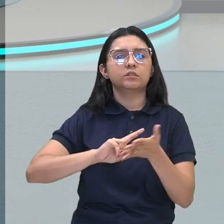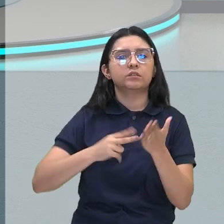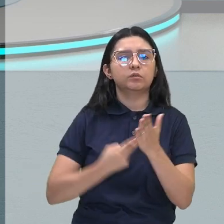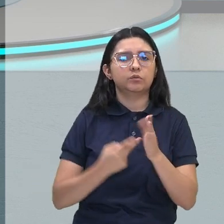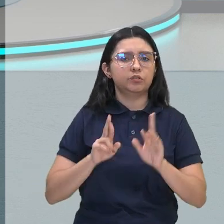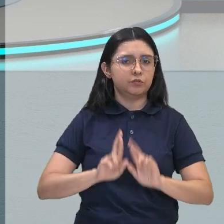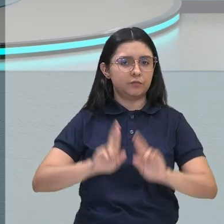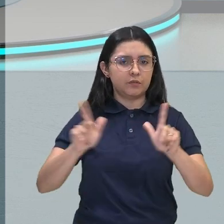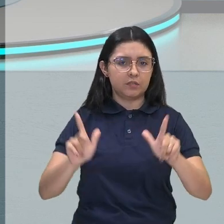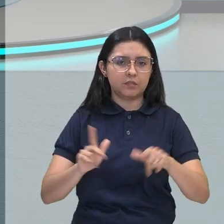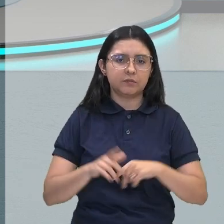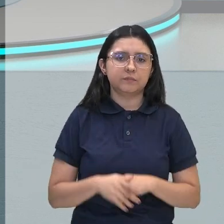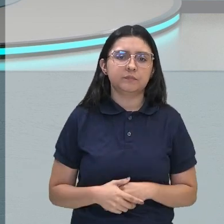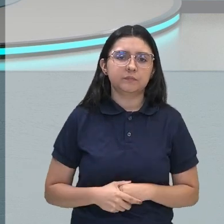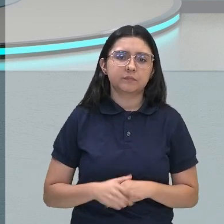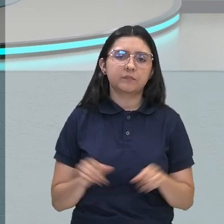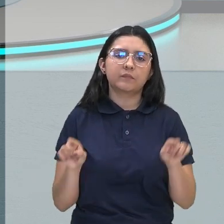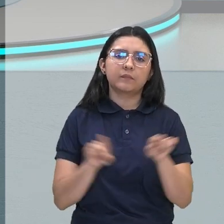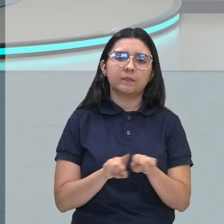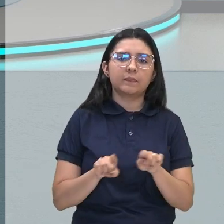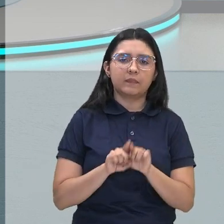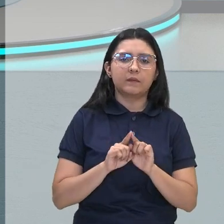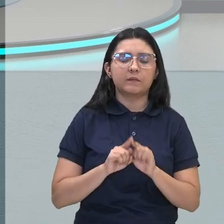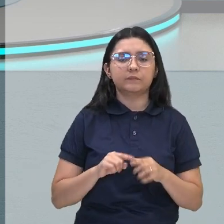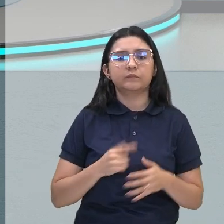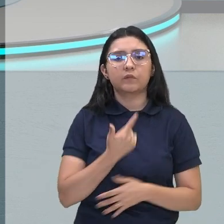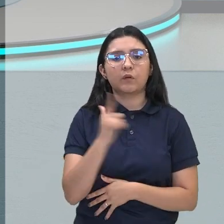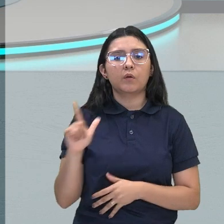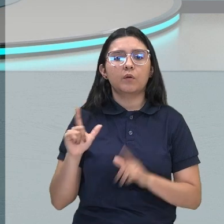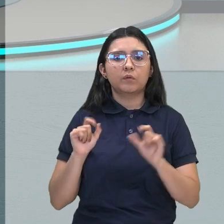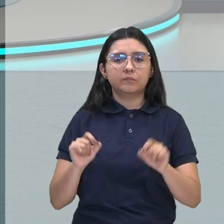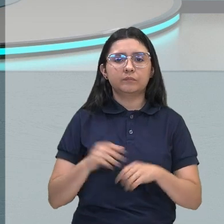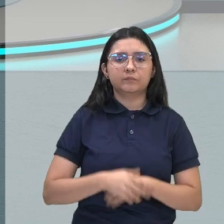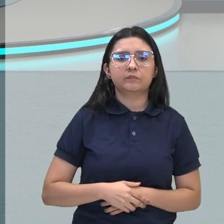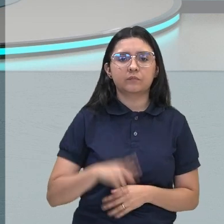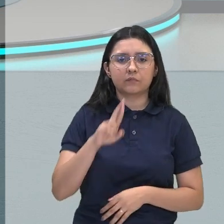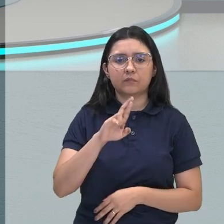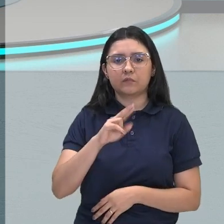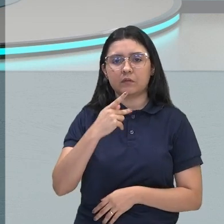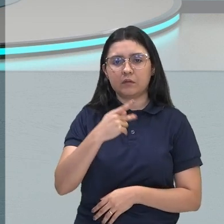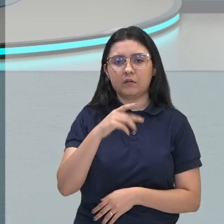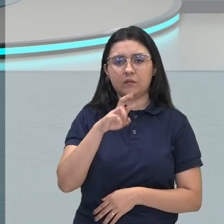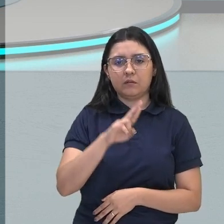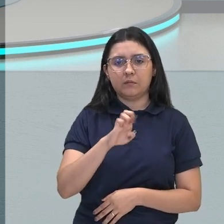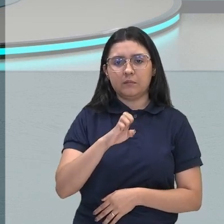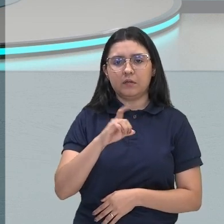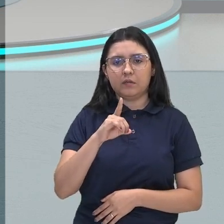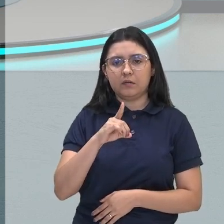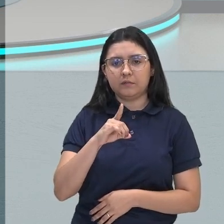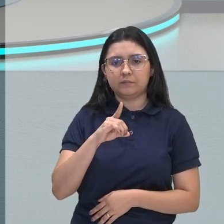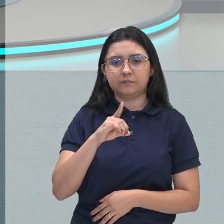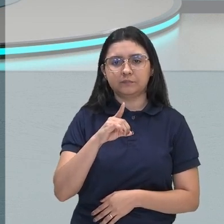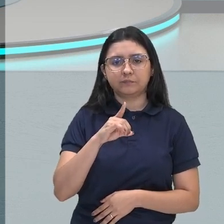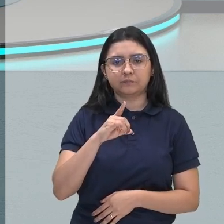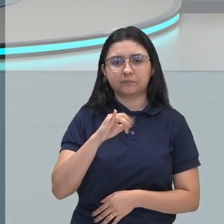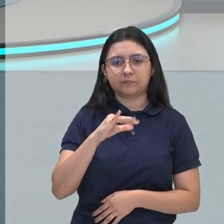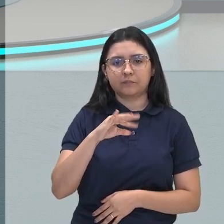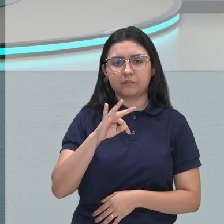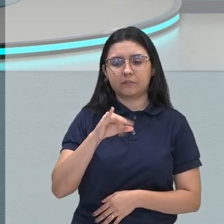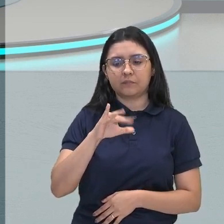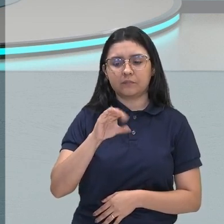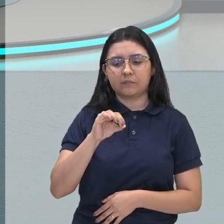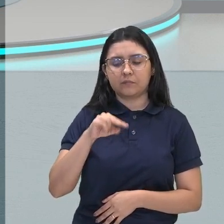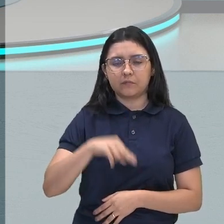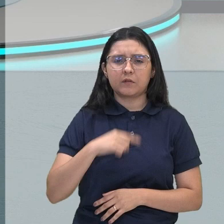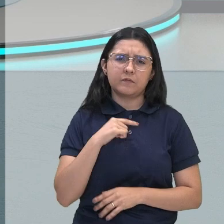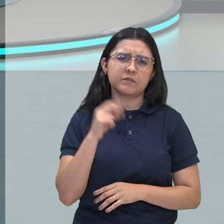Cuidado. O que mais que nós vimos? Prediction, você prever, não é? É uma pré-leitura. Então, se você viu que tem uma imagem